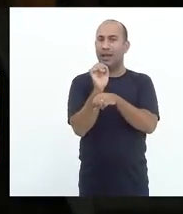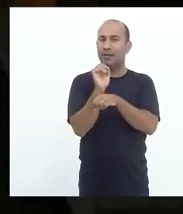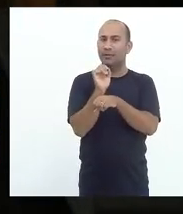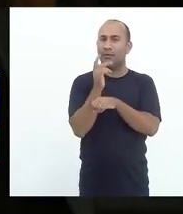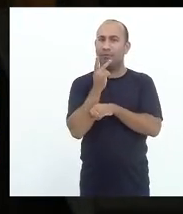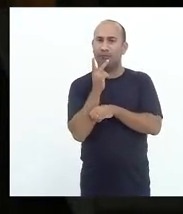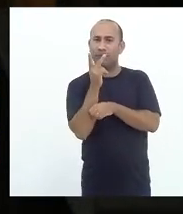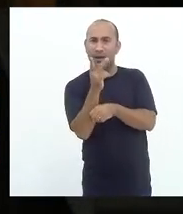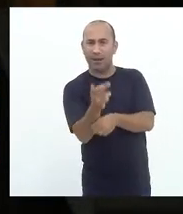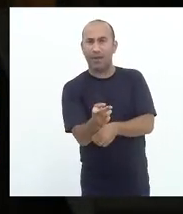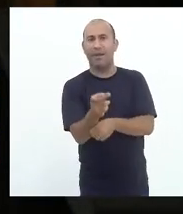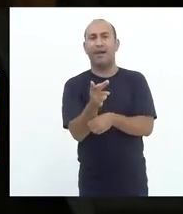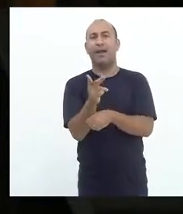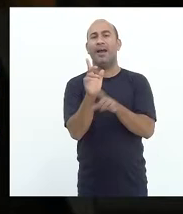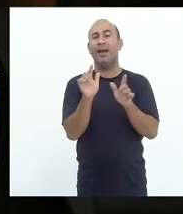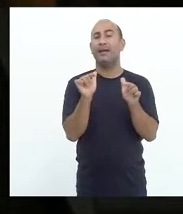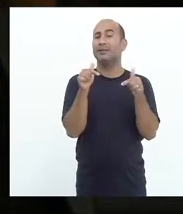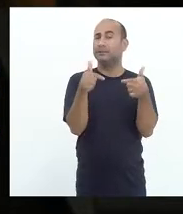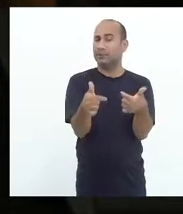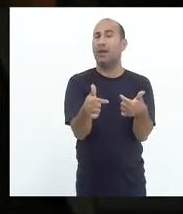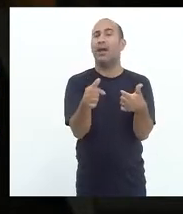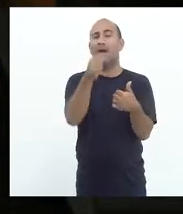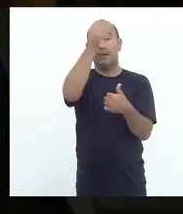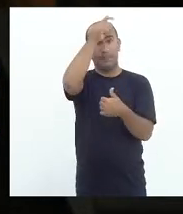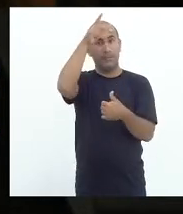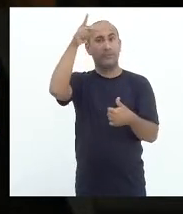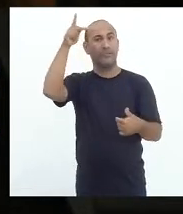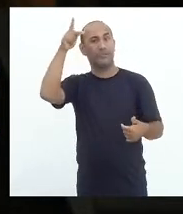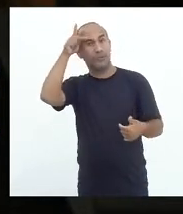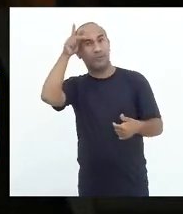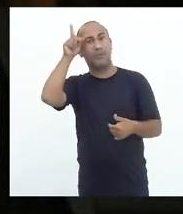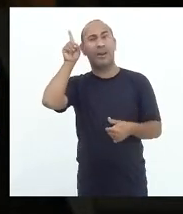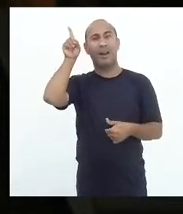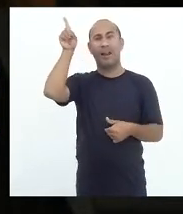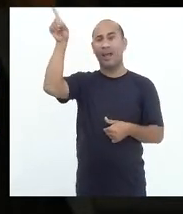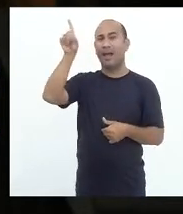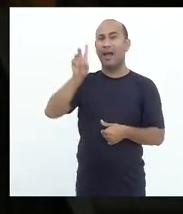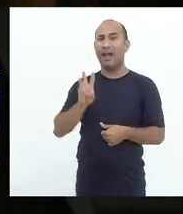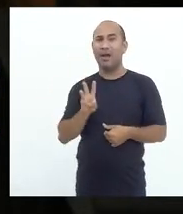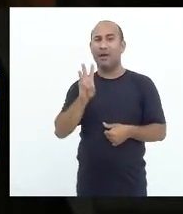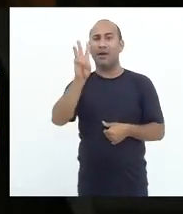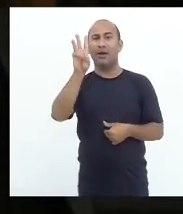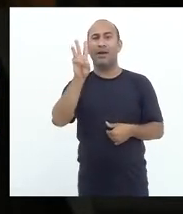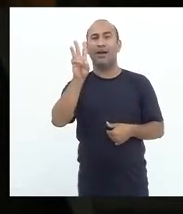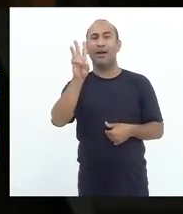regulamentar as ações do prefeito Washington Reis em Caxias. Eu não vi.